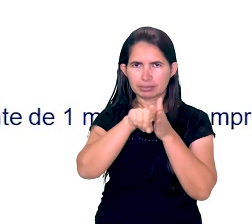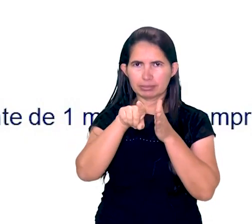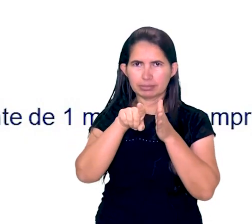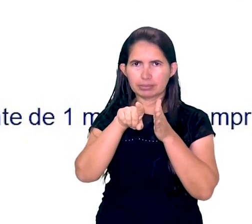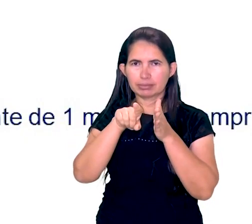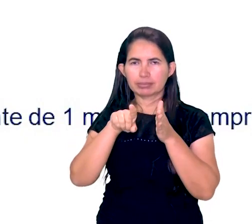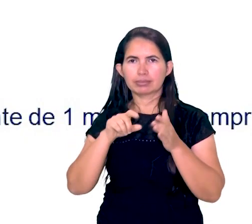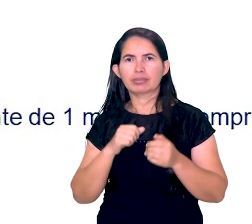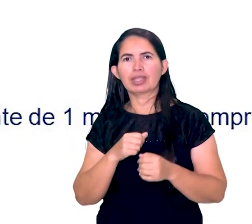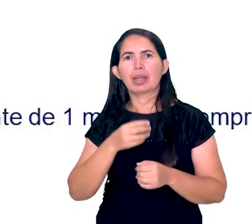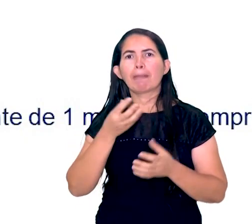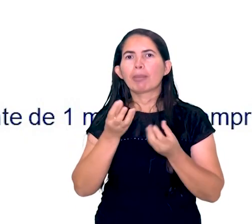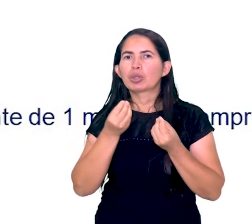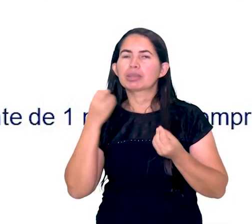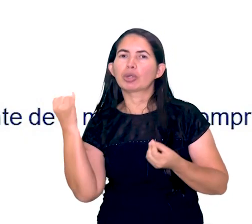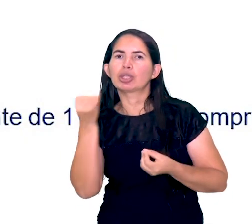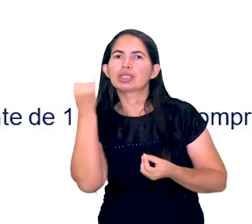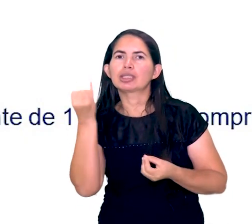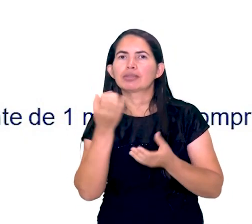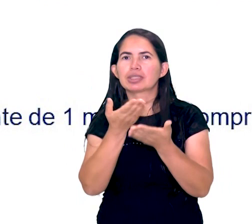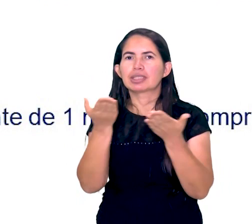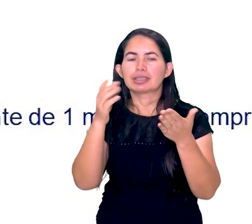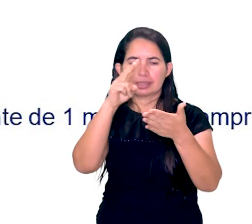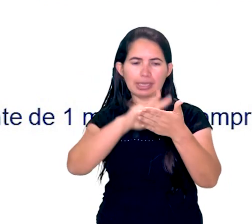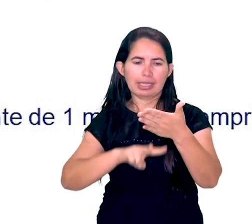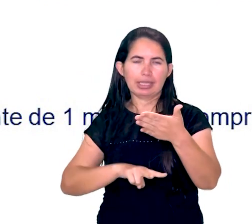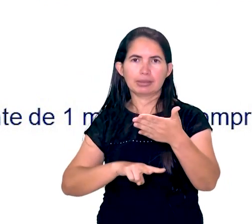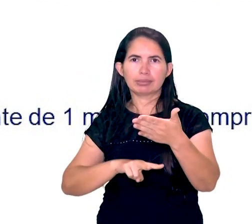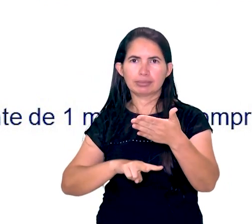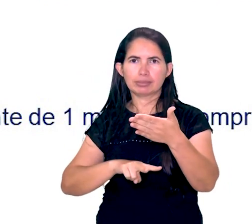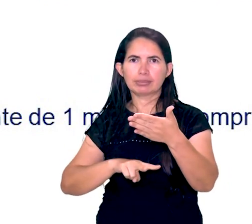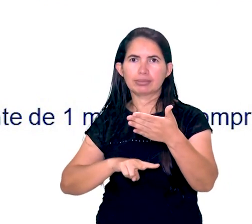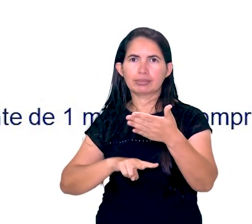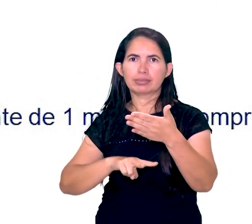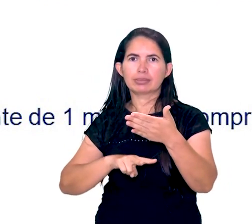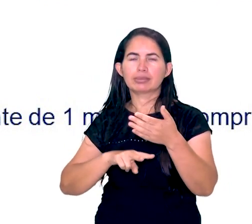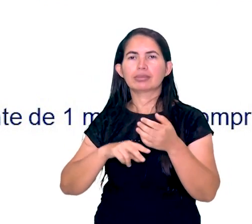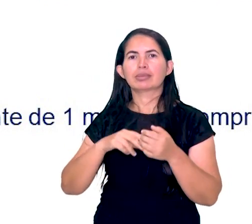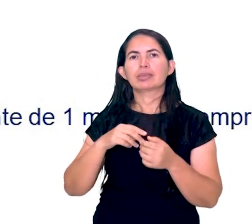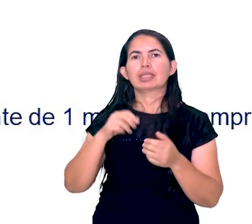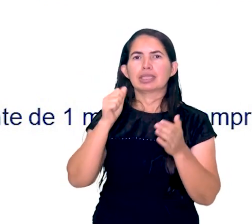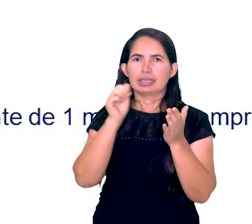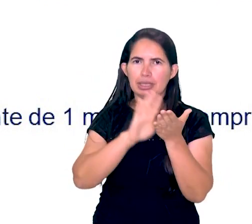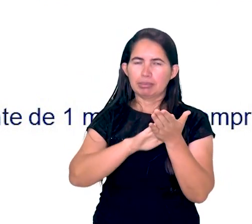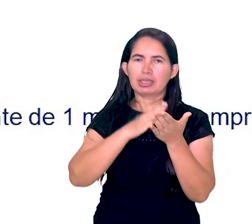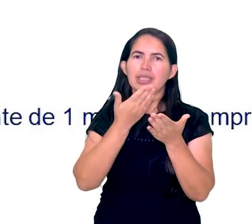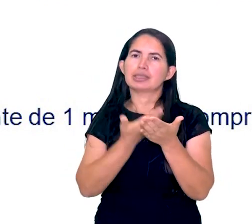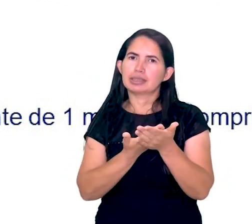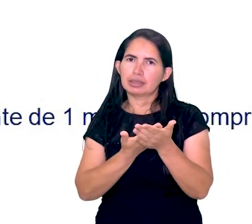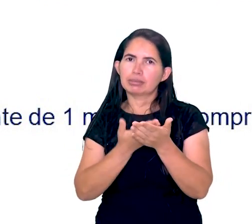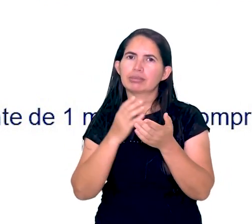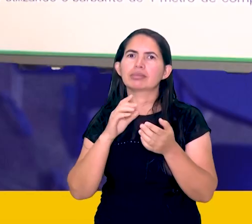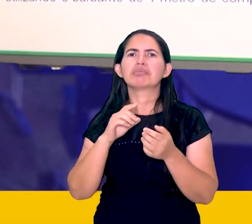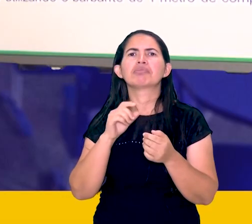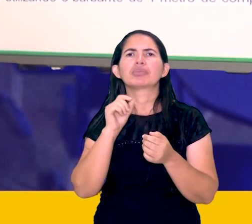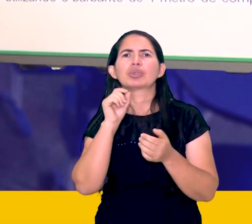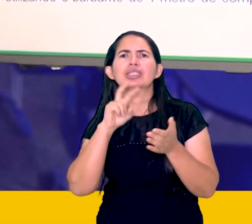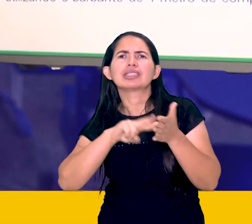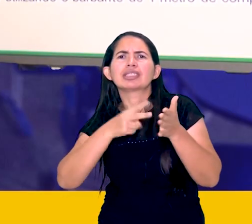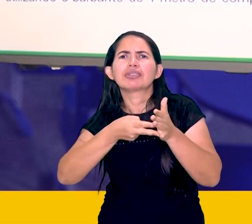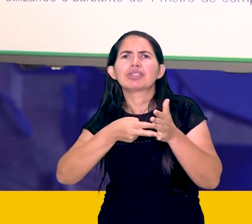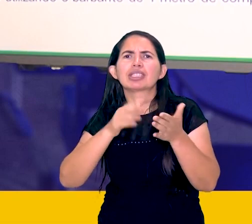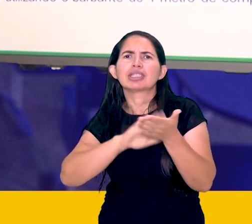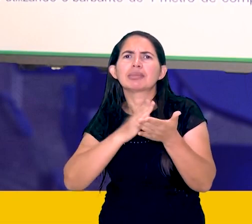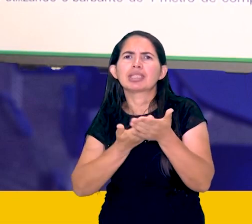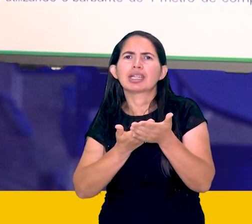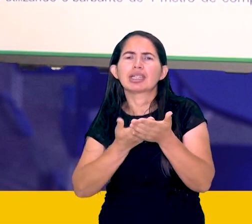questão é muito importante você fazer a leitura e fazer a interpretação, certo? E o que é interpretar, professor?